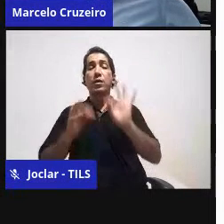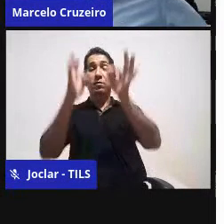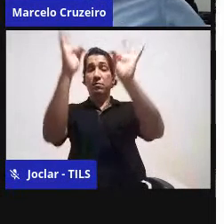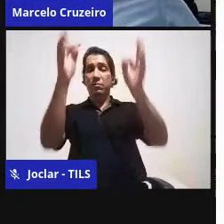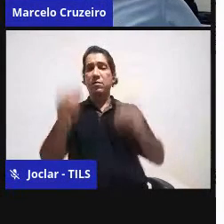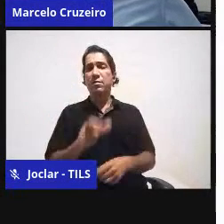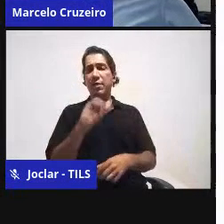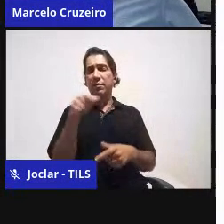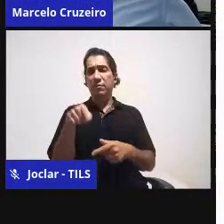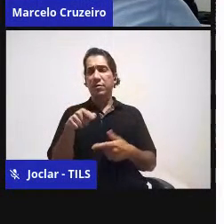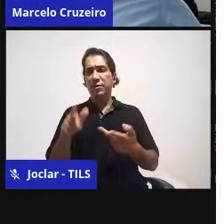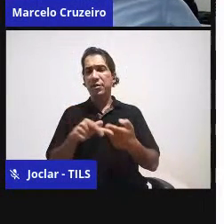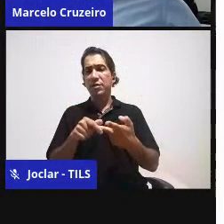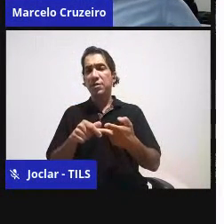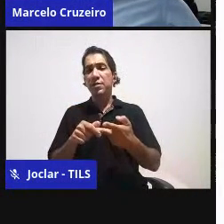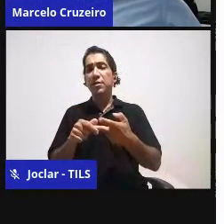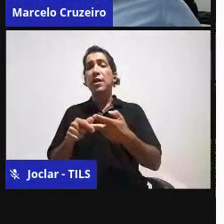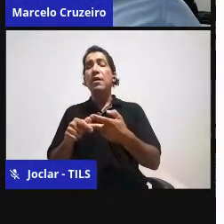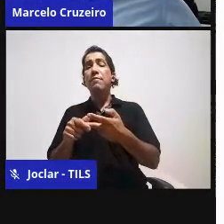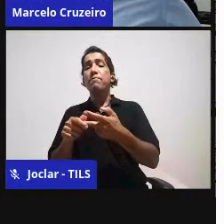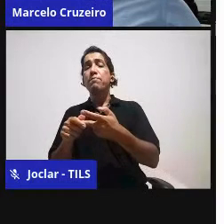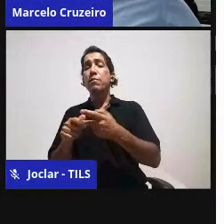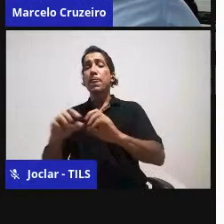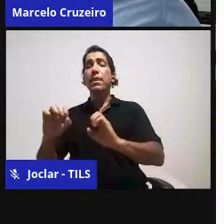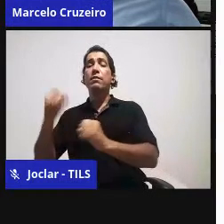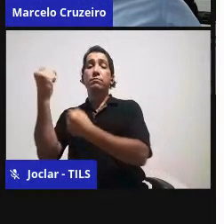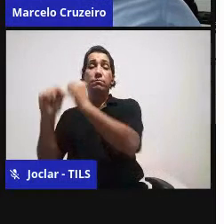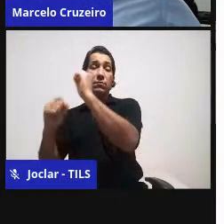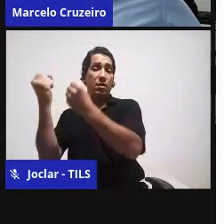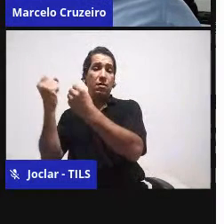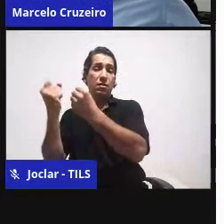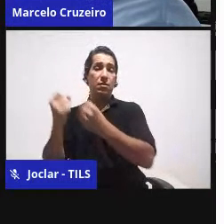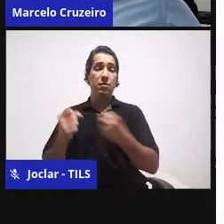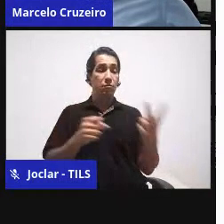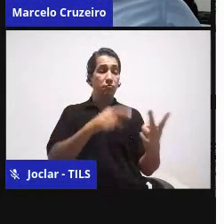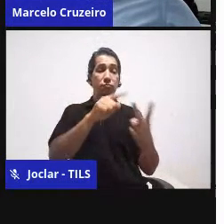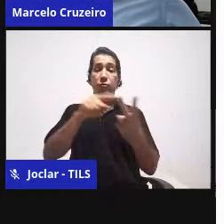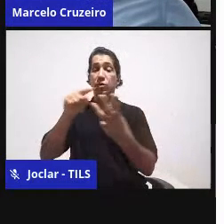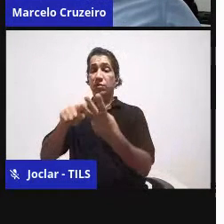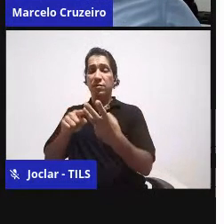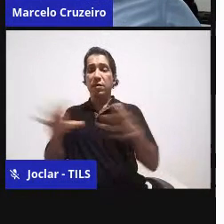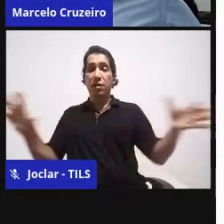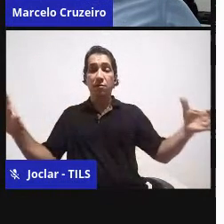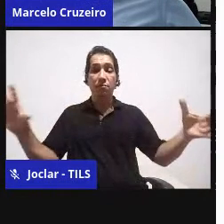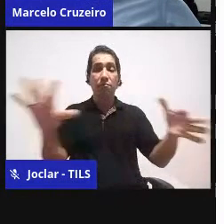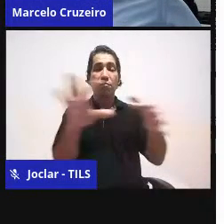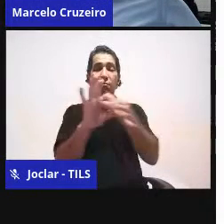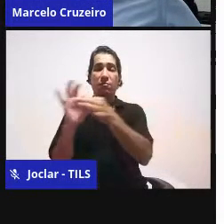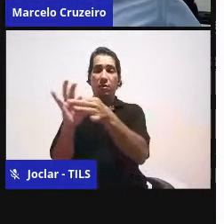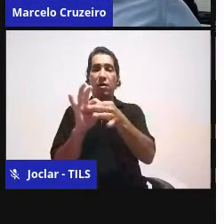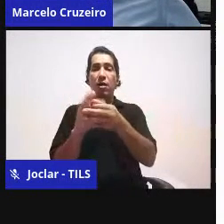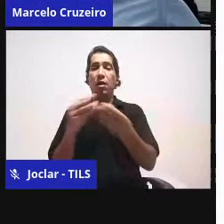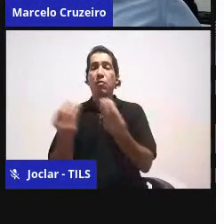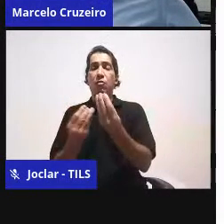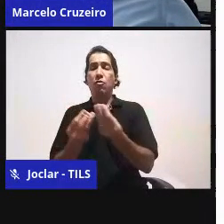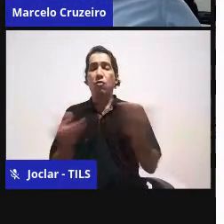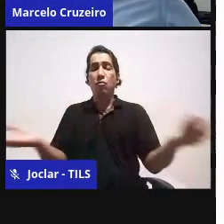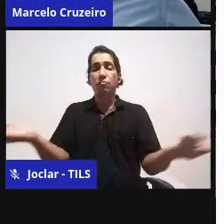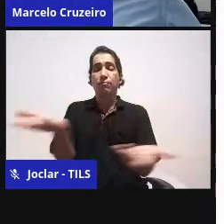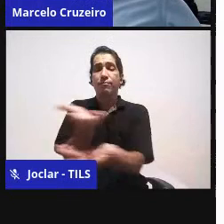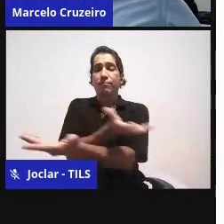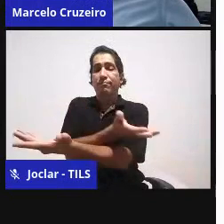sociotécnico, não é? Que é aqui o ser humano com a organização, né? Uma troca entre o ser humano e a